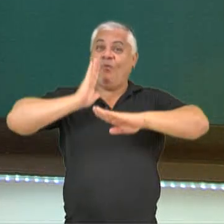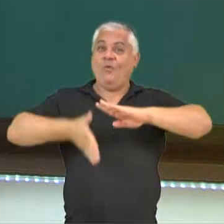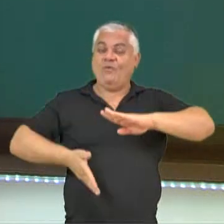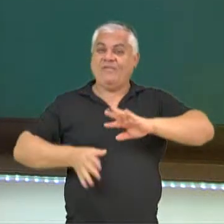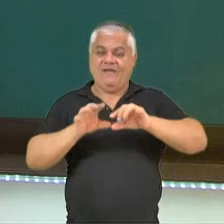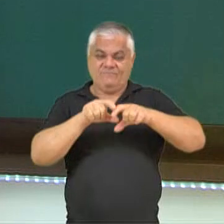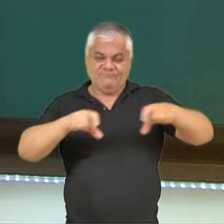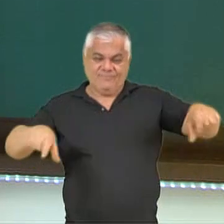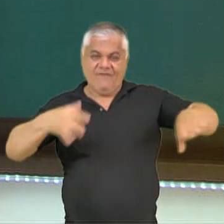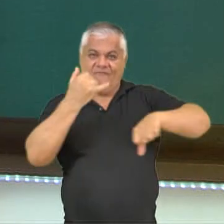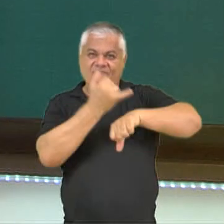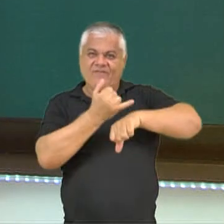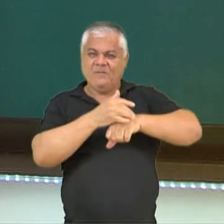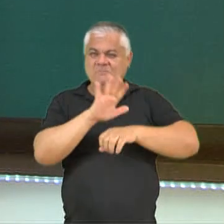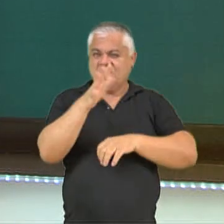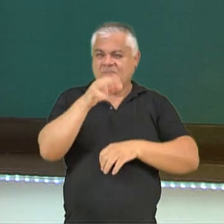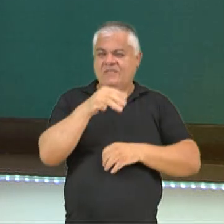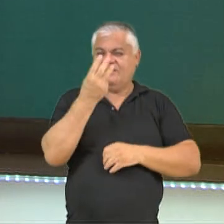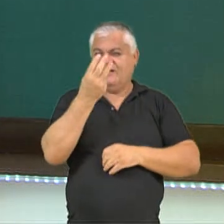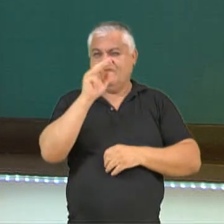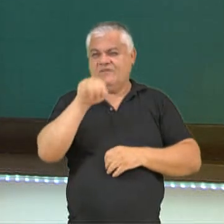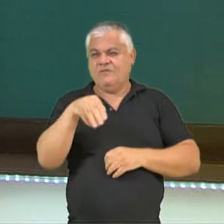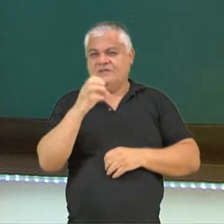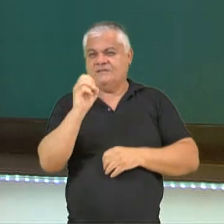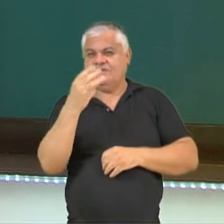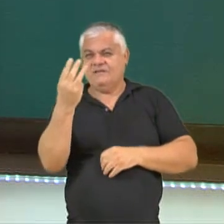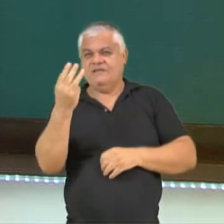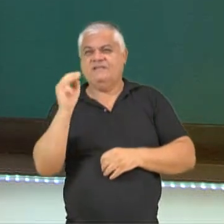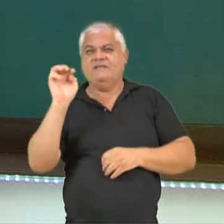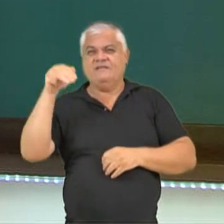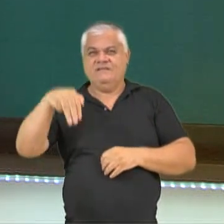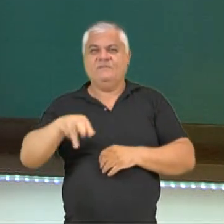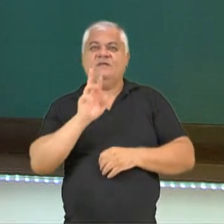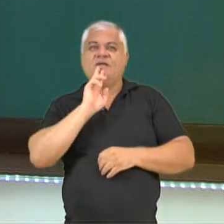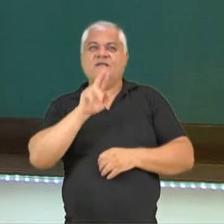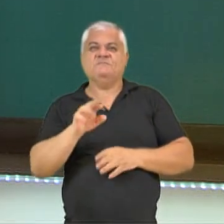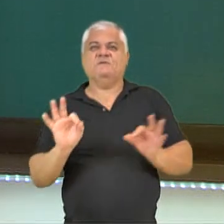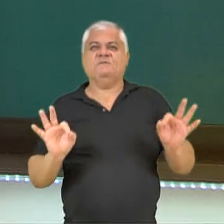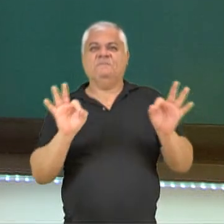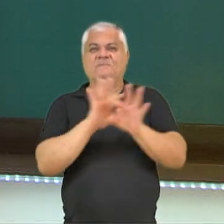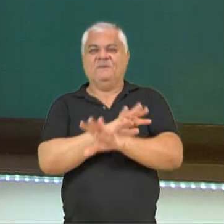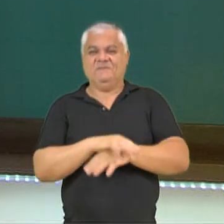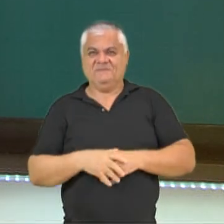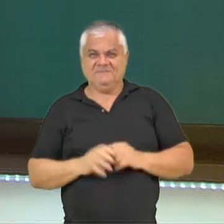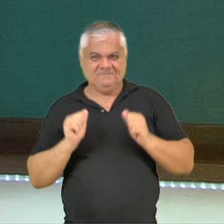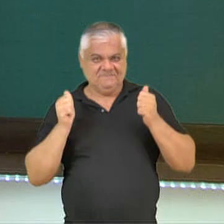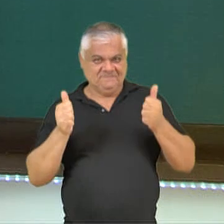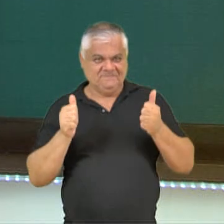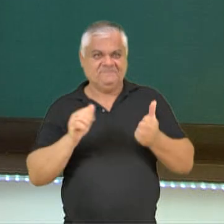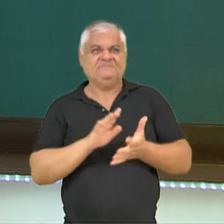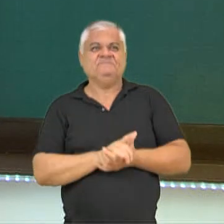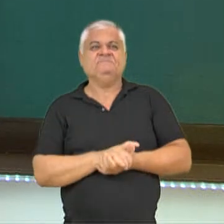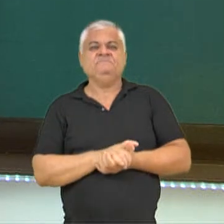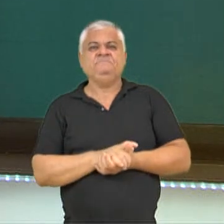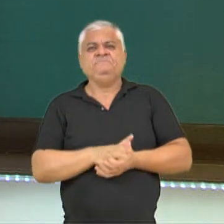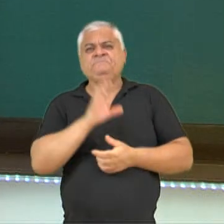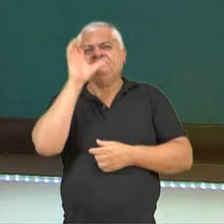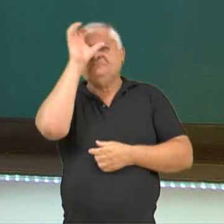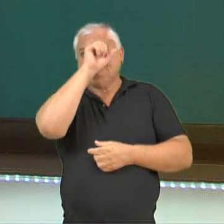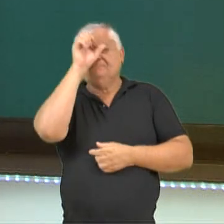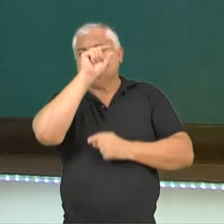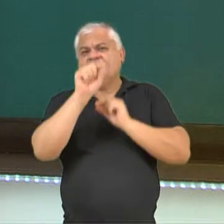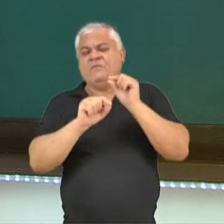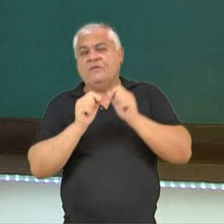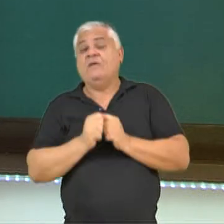aproximadamente 3,03 centímetros. Problema bonitinho com a resposta completinha, ok? Então, o que vimos nessa aula,